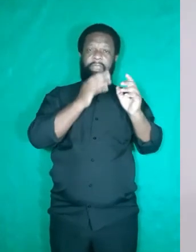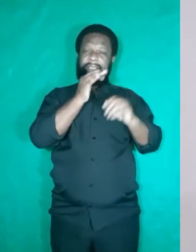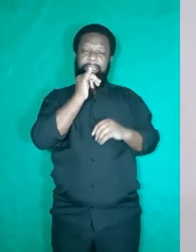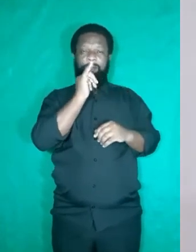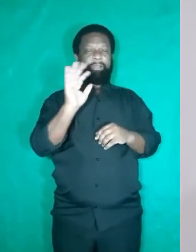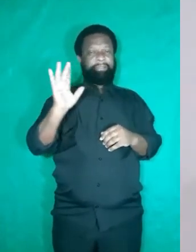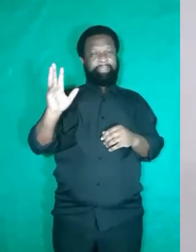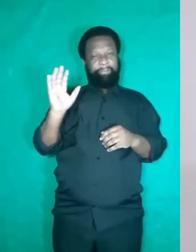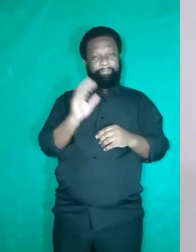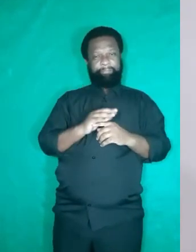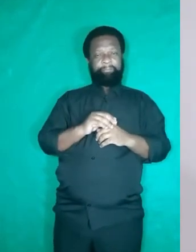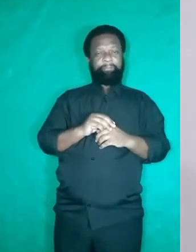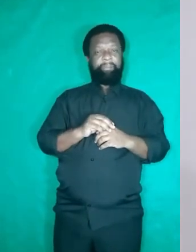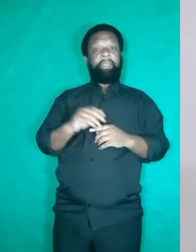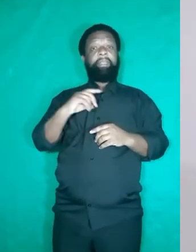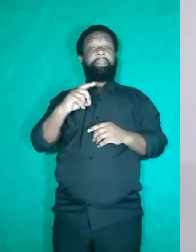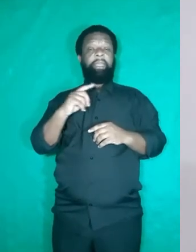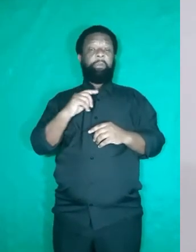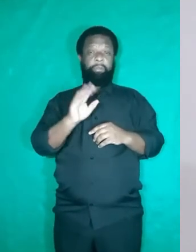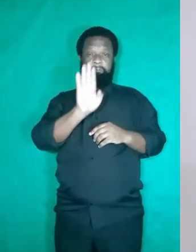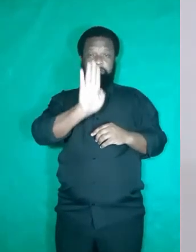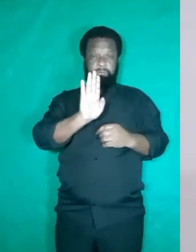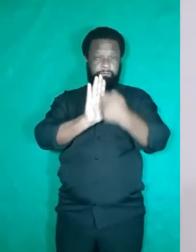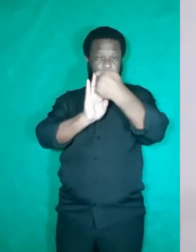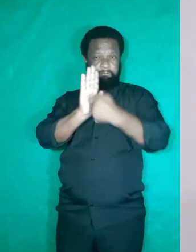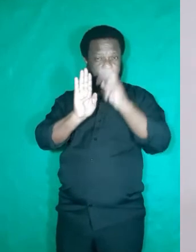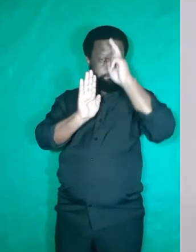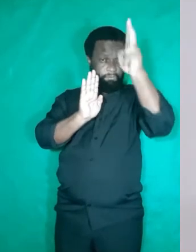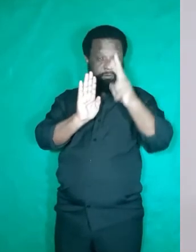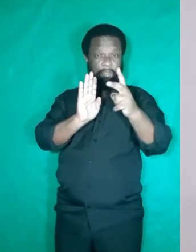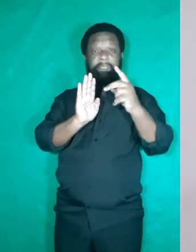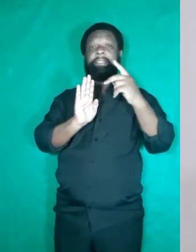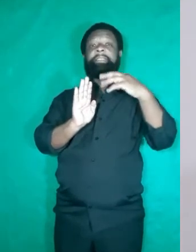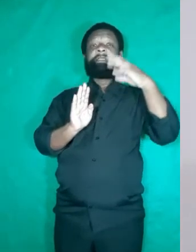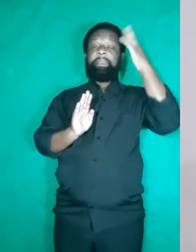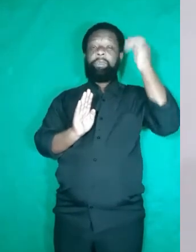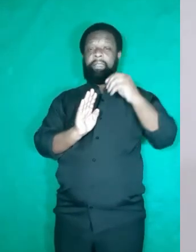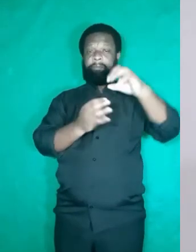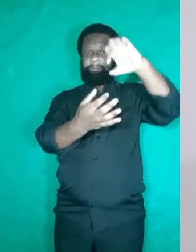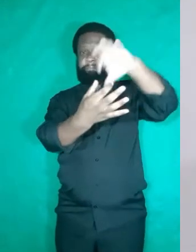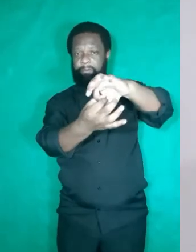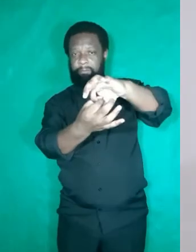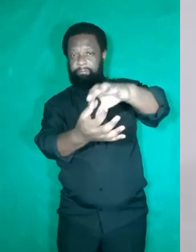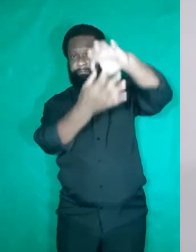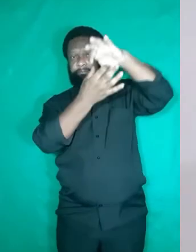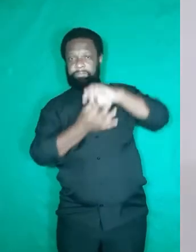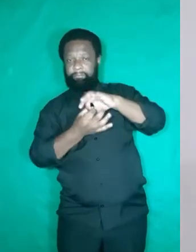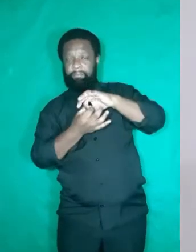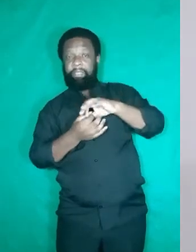cunha representando uma ligação que está à frente do plano e tenho um tracejado representando uma ligação que